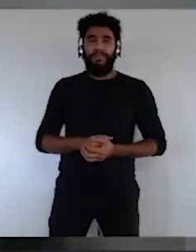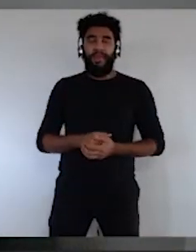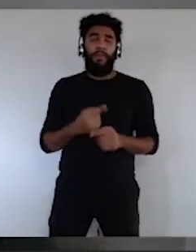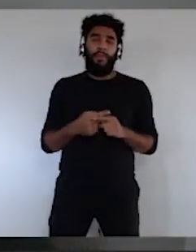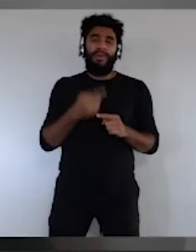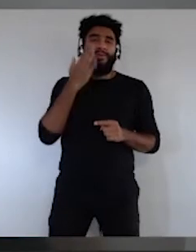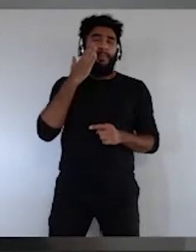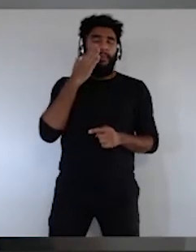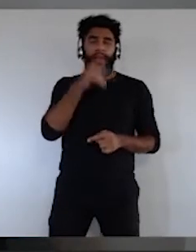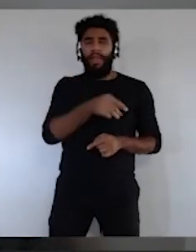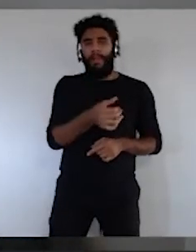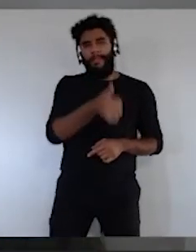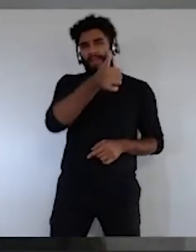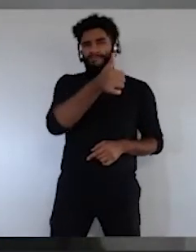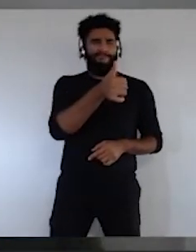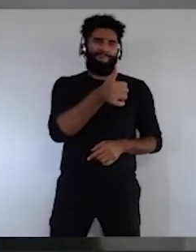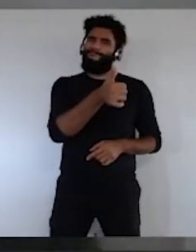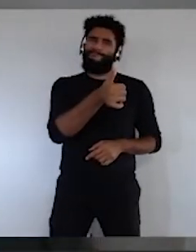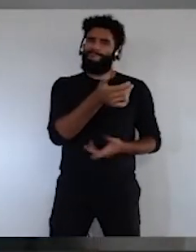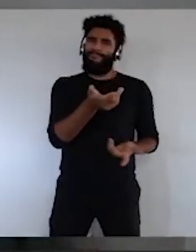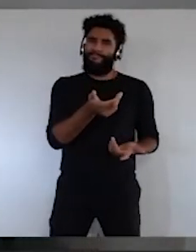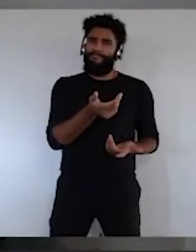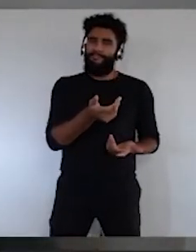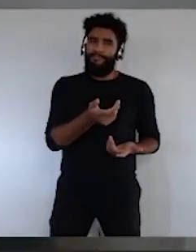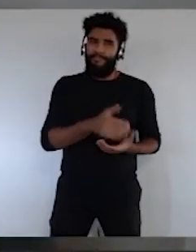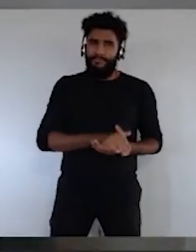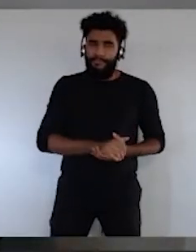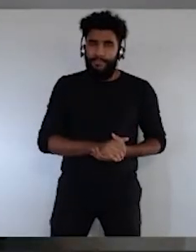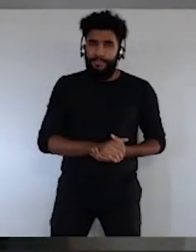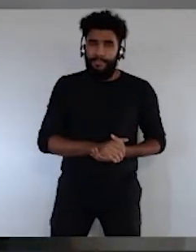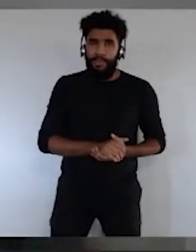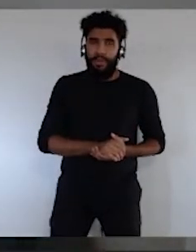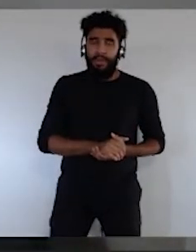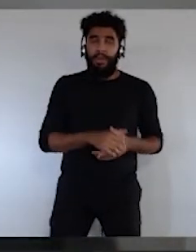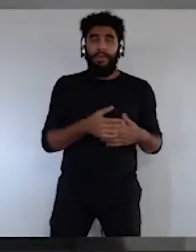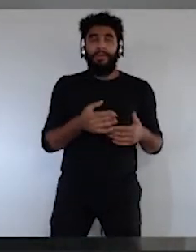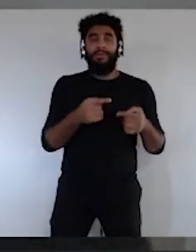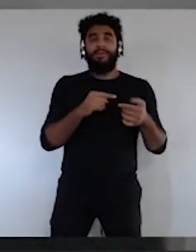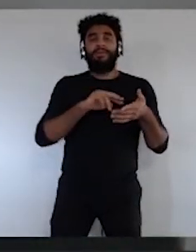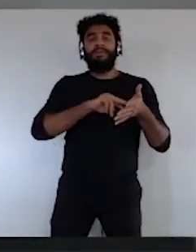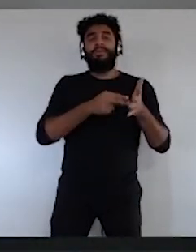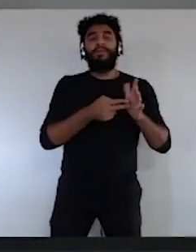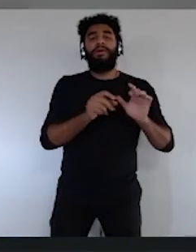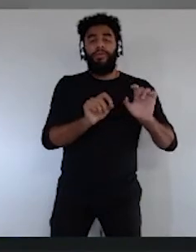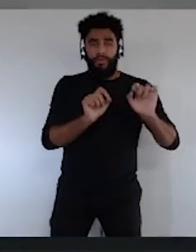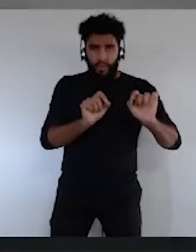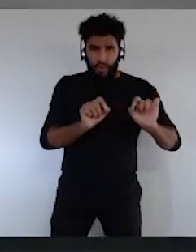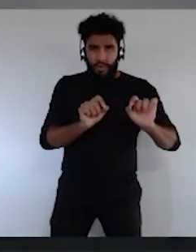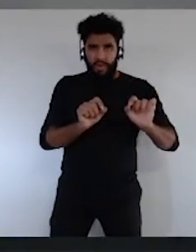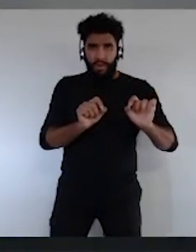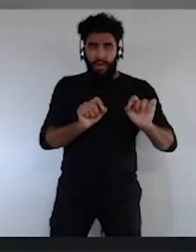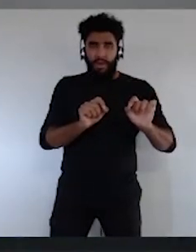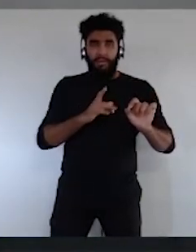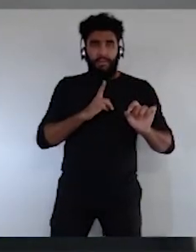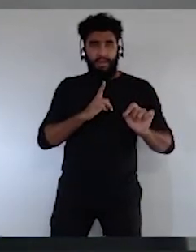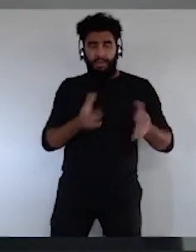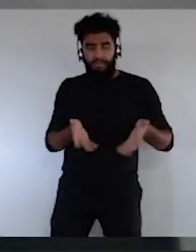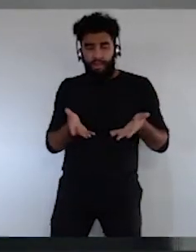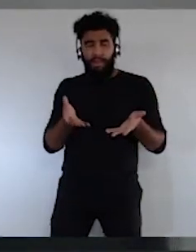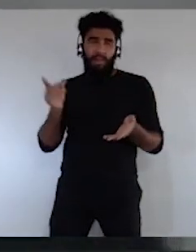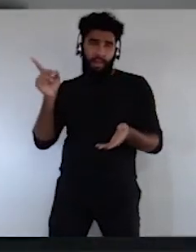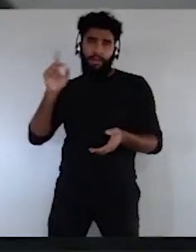essa. Ele faria algo parecido com o que o ministro Peluso propôs quando ele era presidente do Supremo.